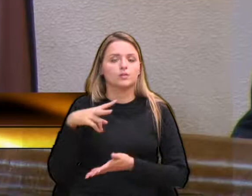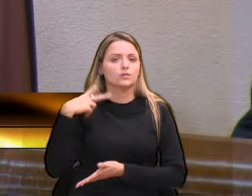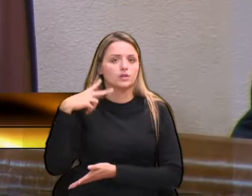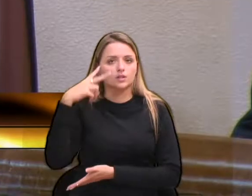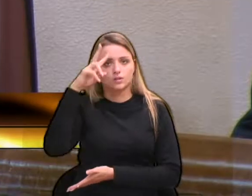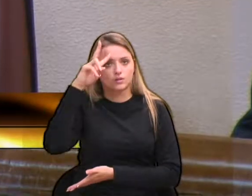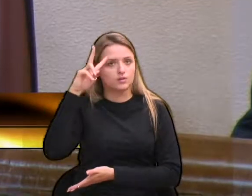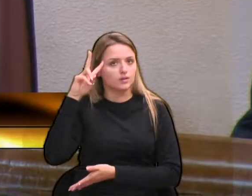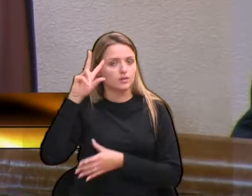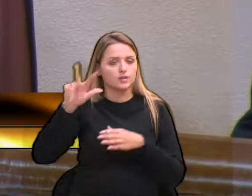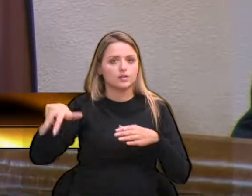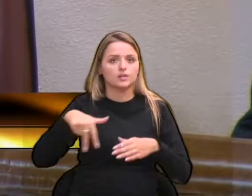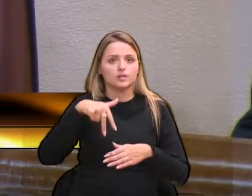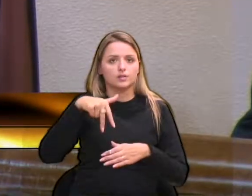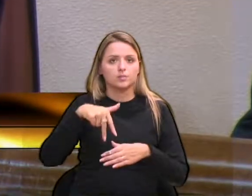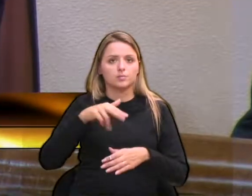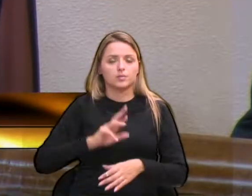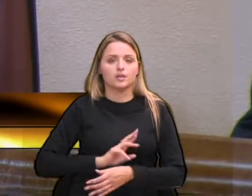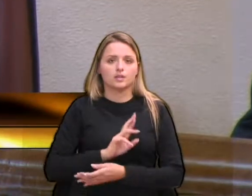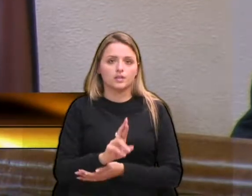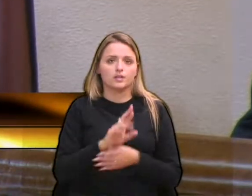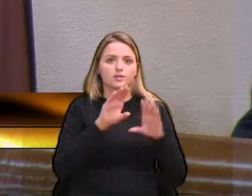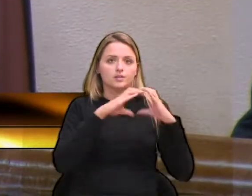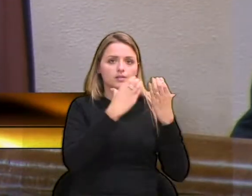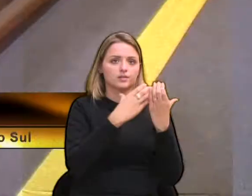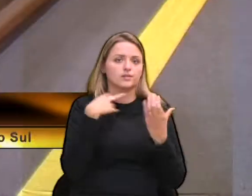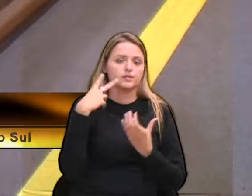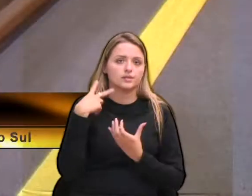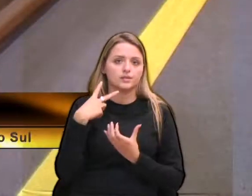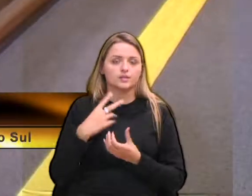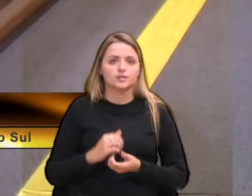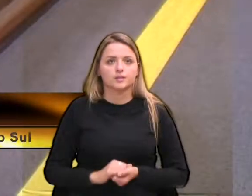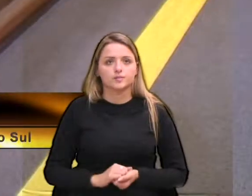Ex para se pronunciar em nome desta Casa Legislativa.